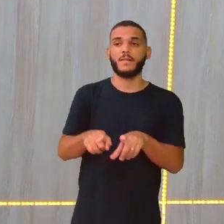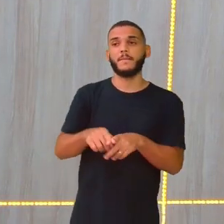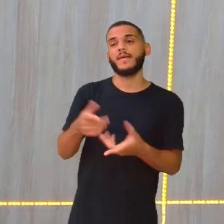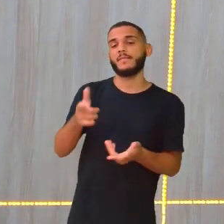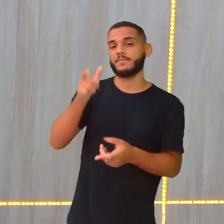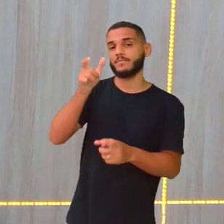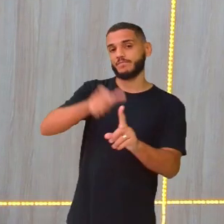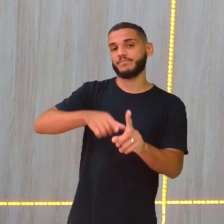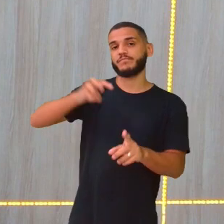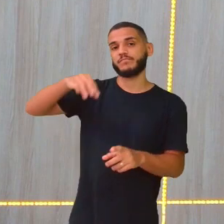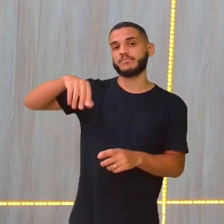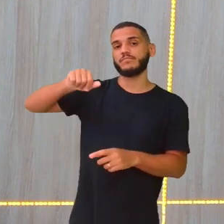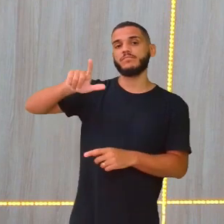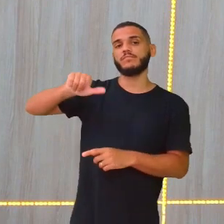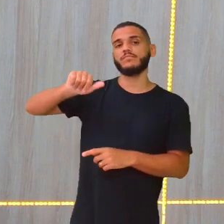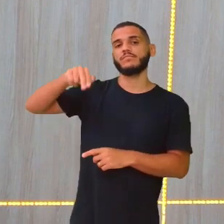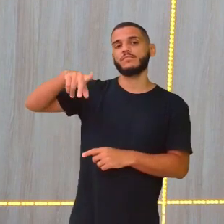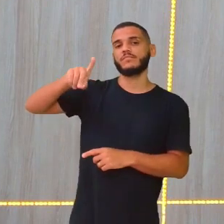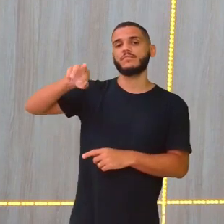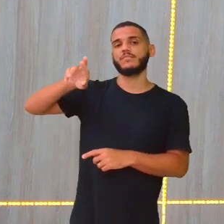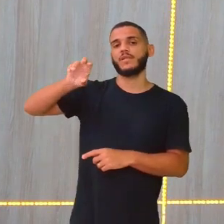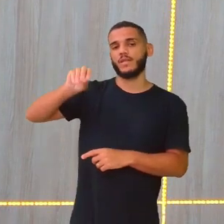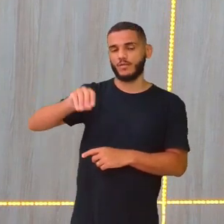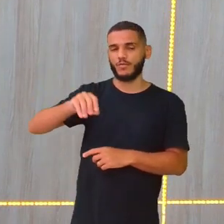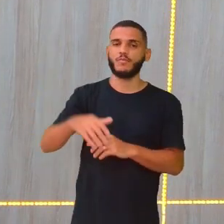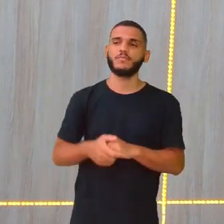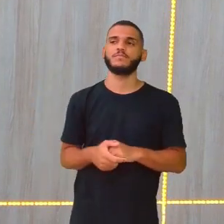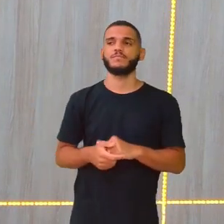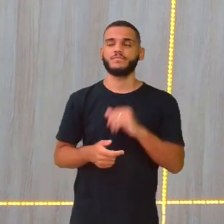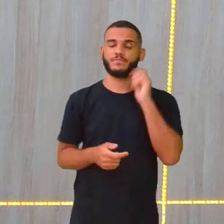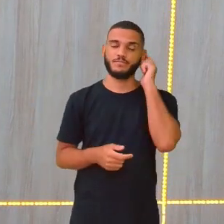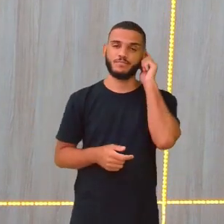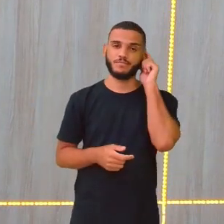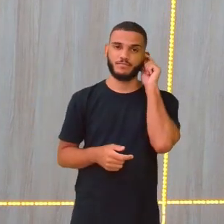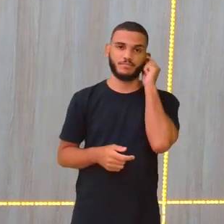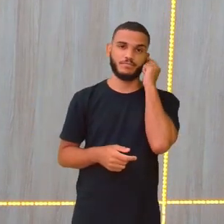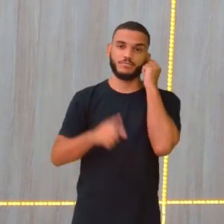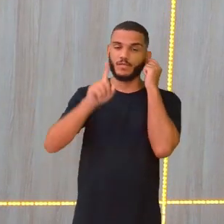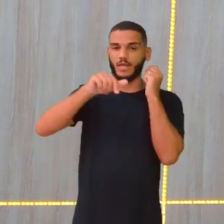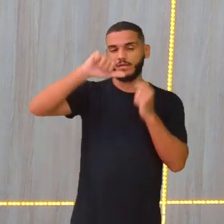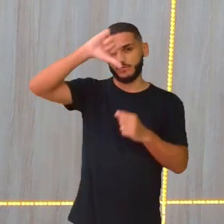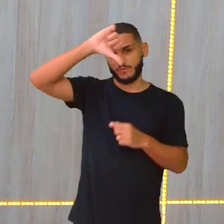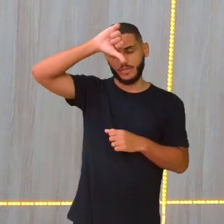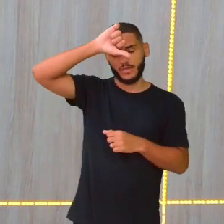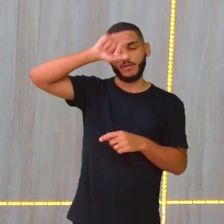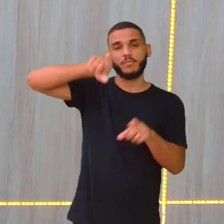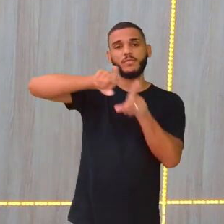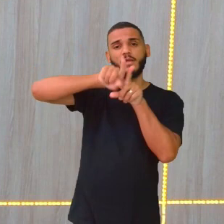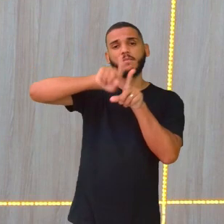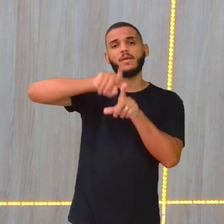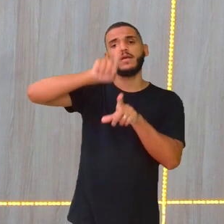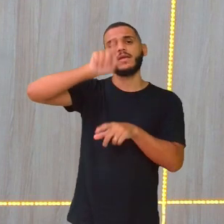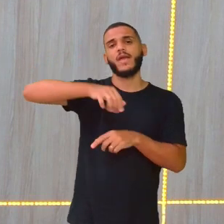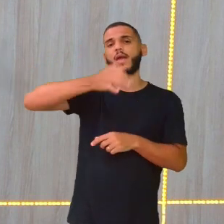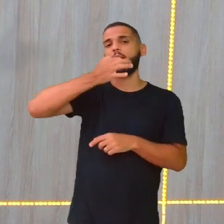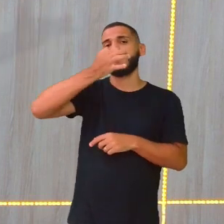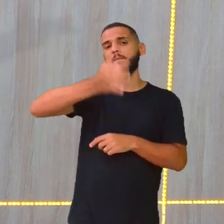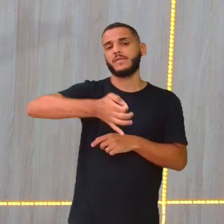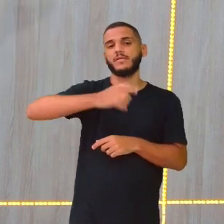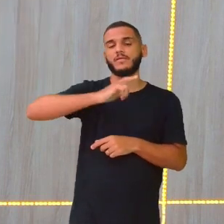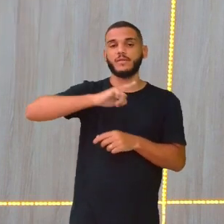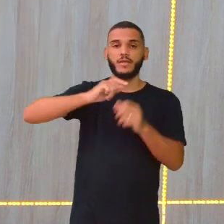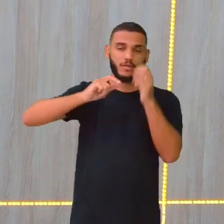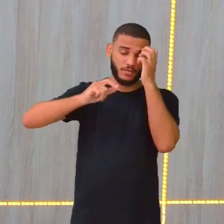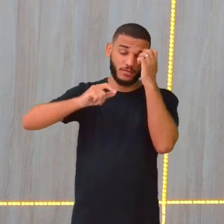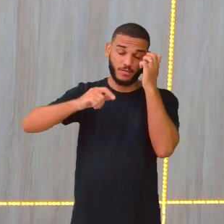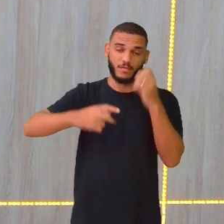malandro também como um outro estereótipo que, inclusive, é um discurso que pode fundamentar um excesso de violência